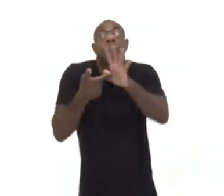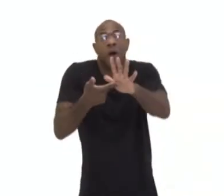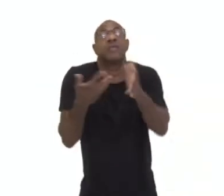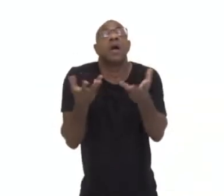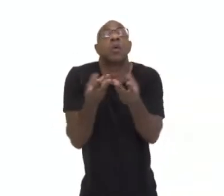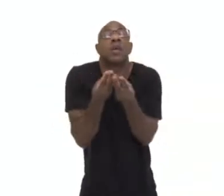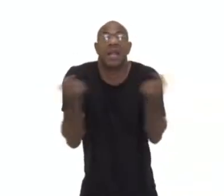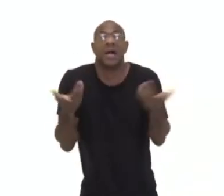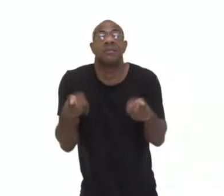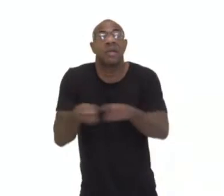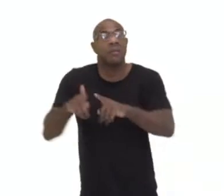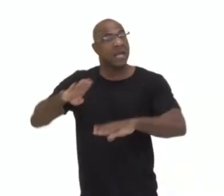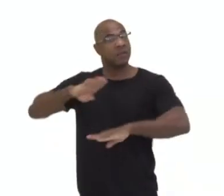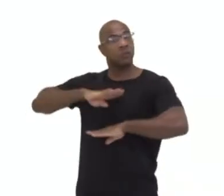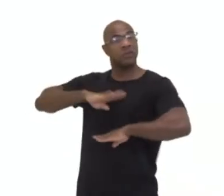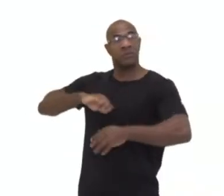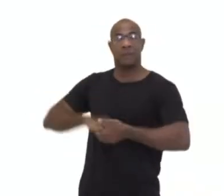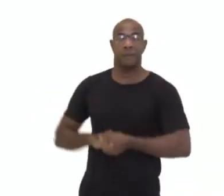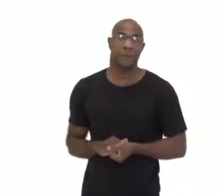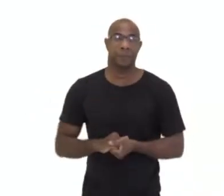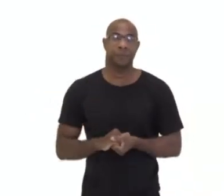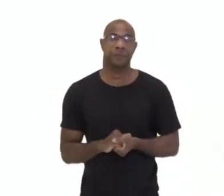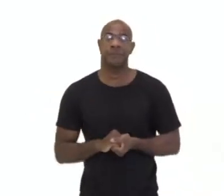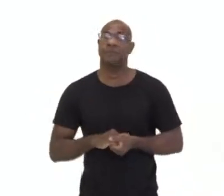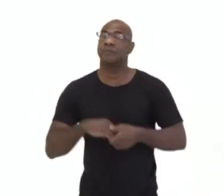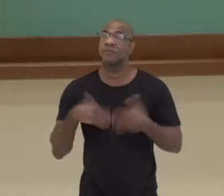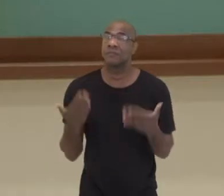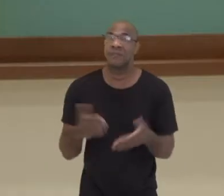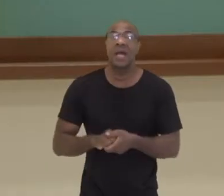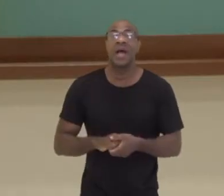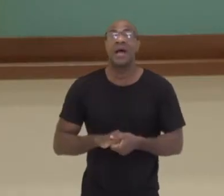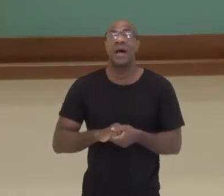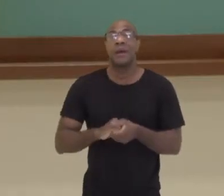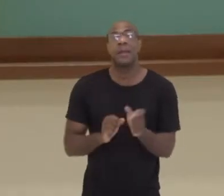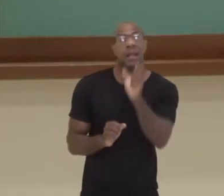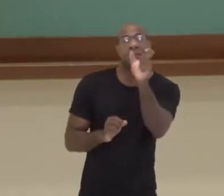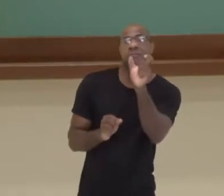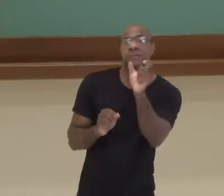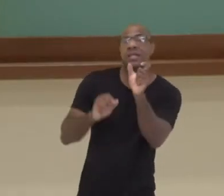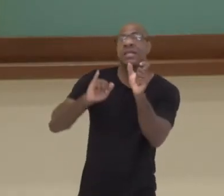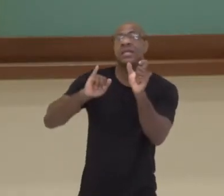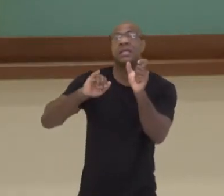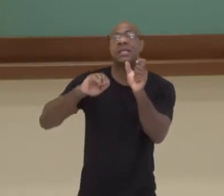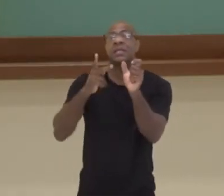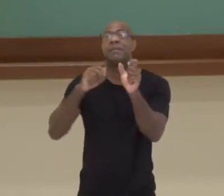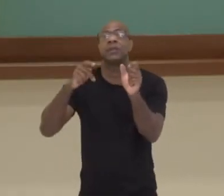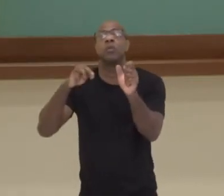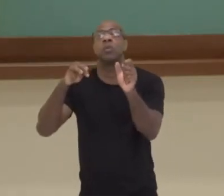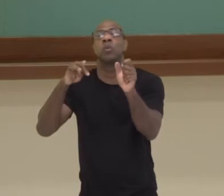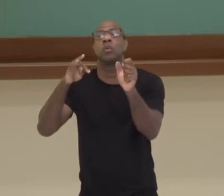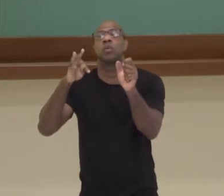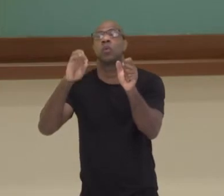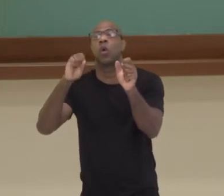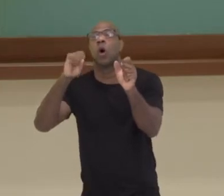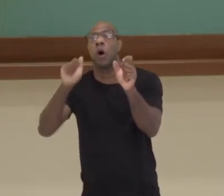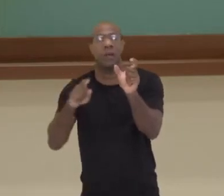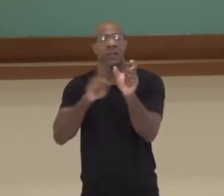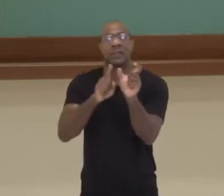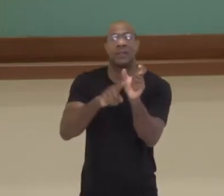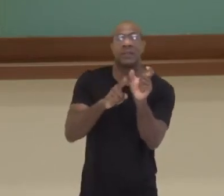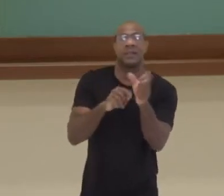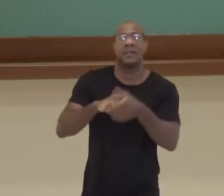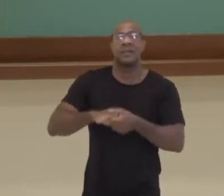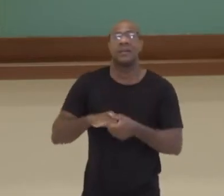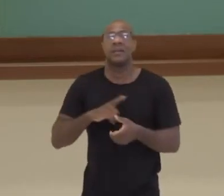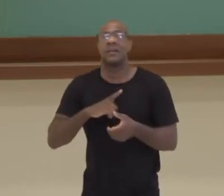a situação. Então, retomando. Impetuosa. Ó, dica. Lança-se ao alto